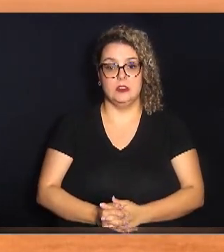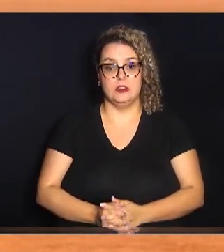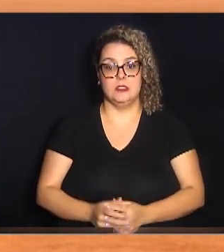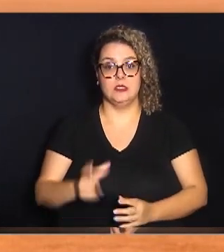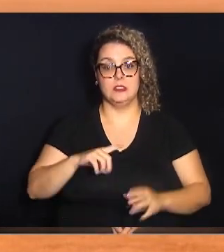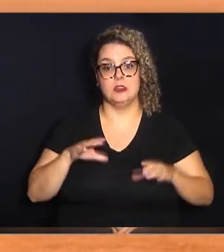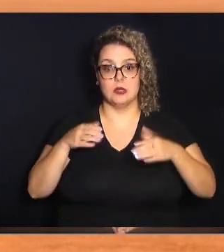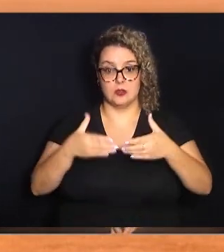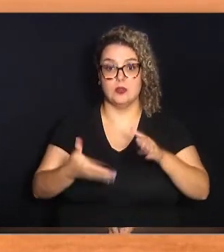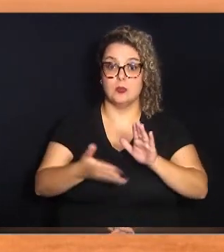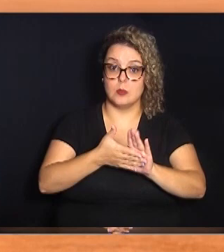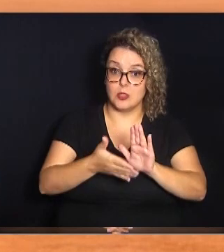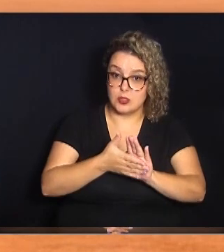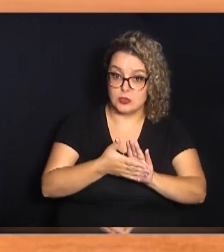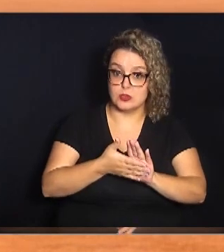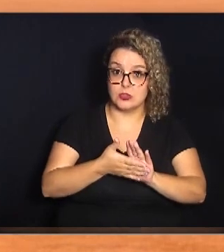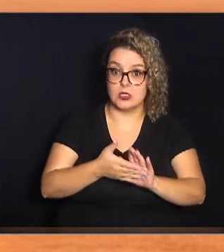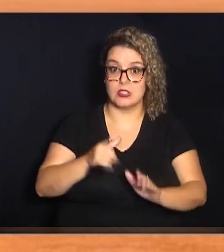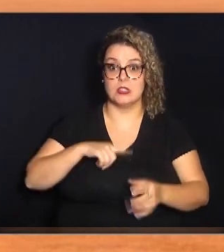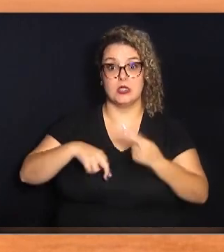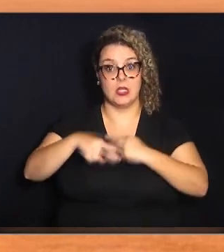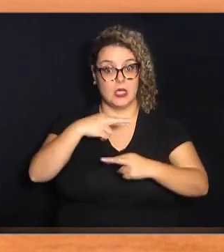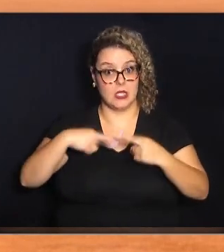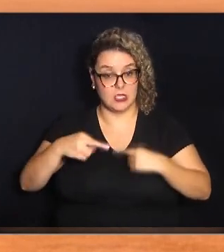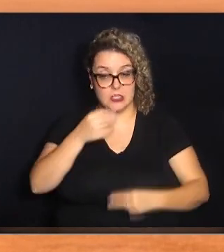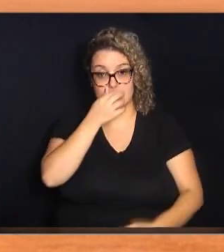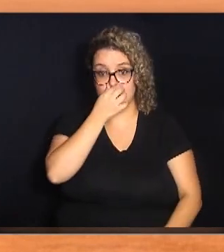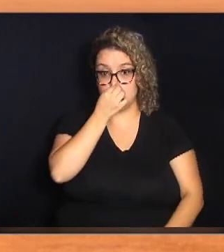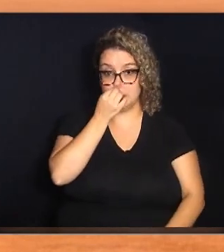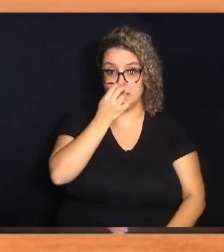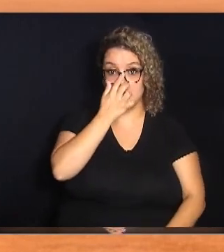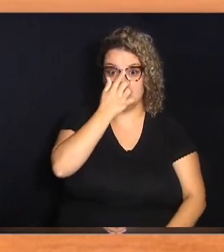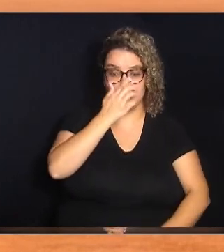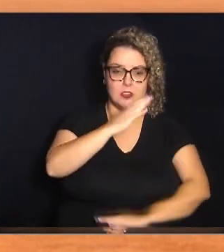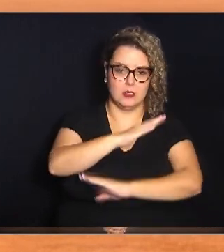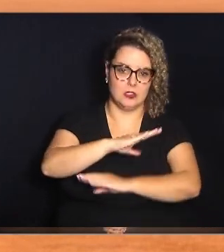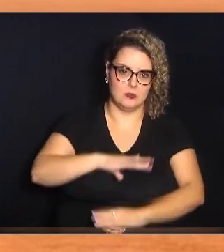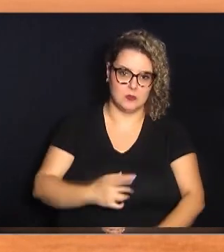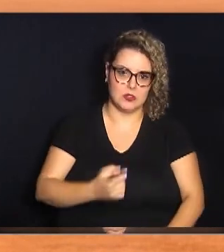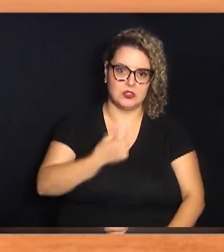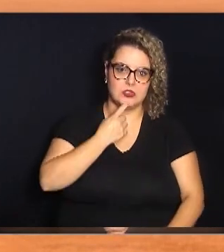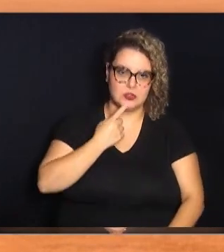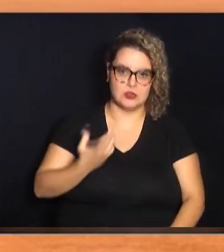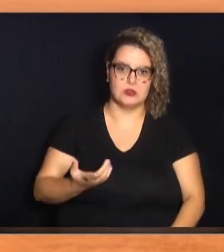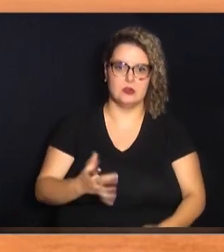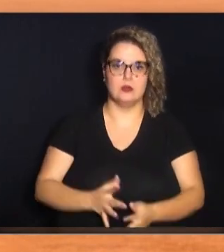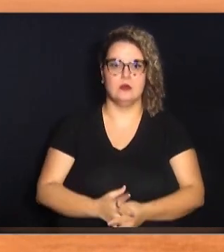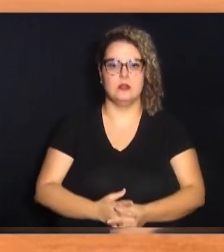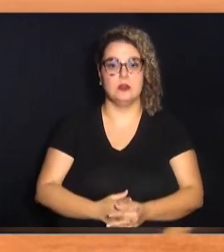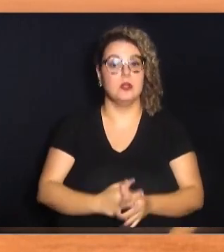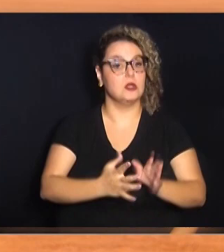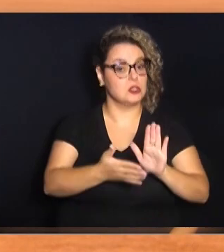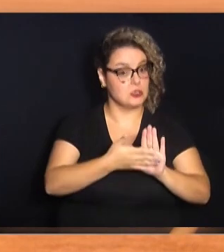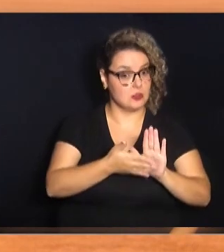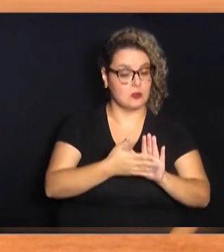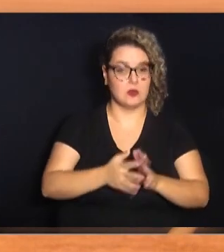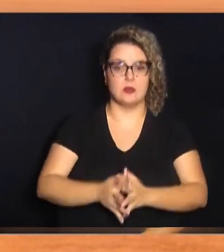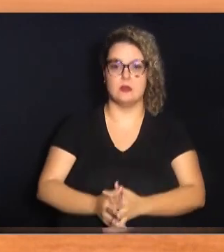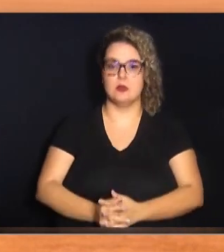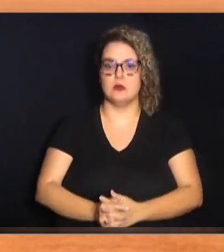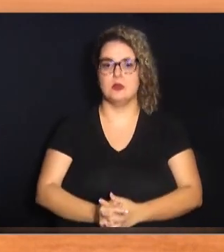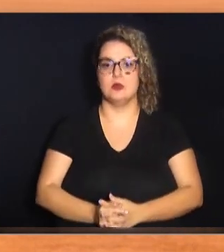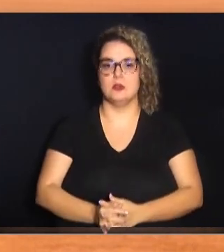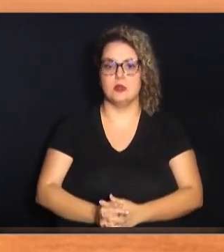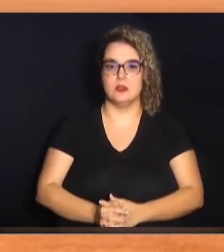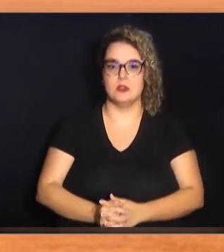um um grupo de de propostas que que tem a ver com a com a Câmara Municipal de Campinas Então são são propostas